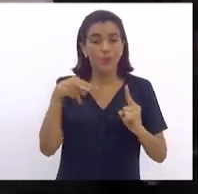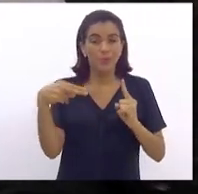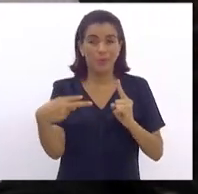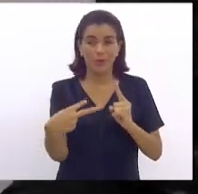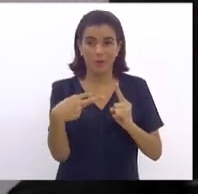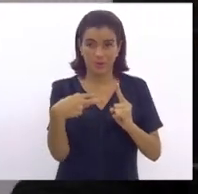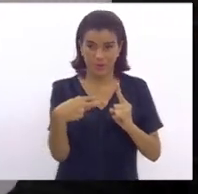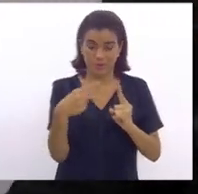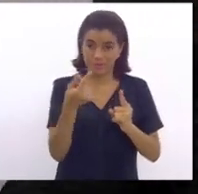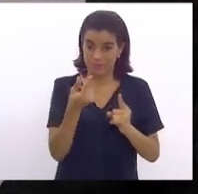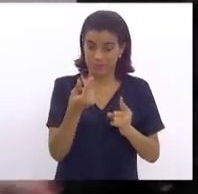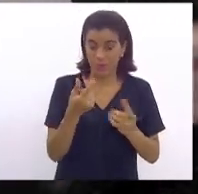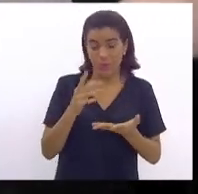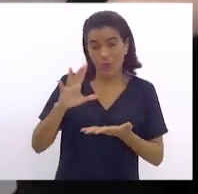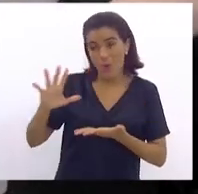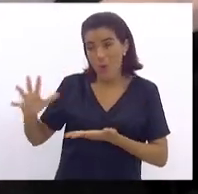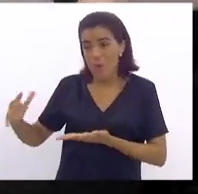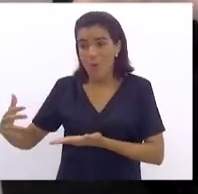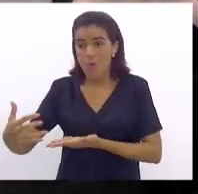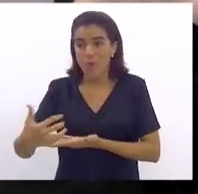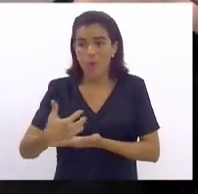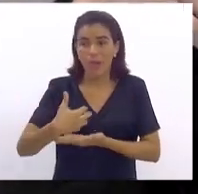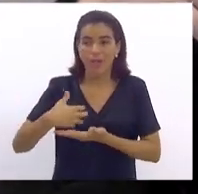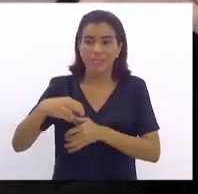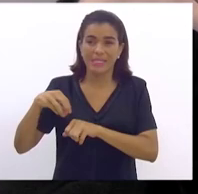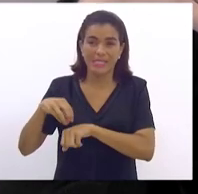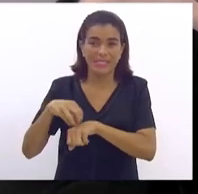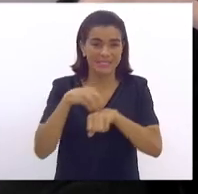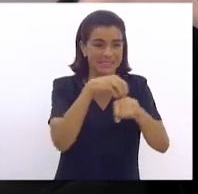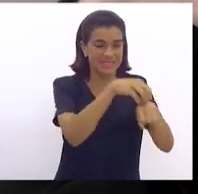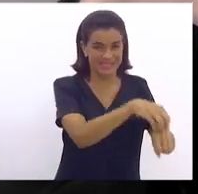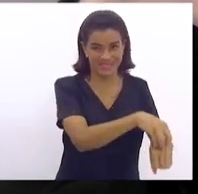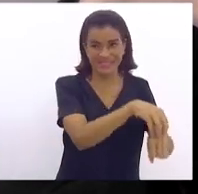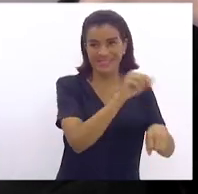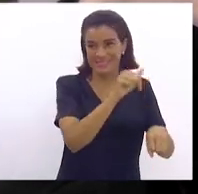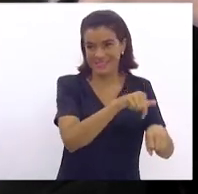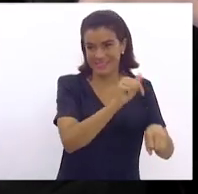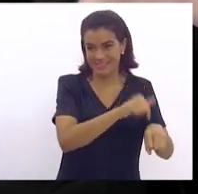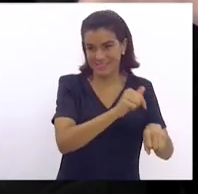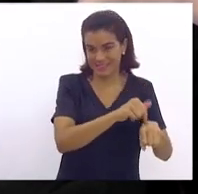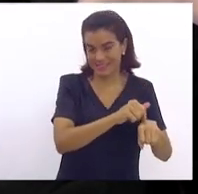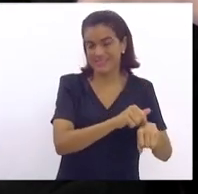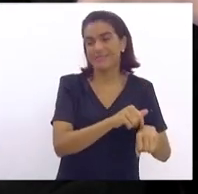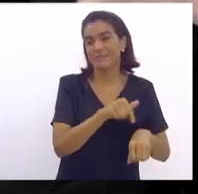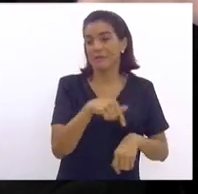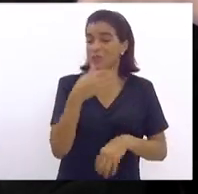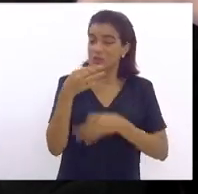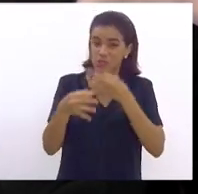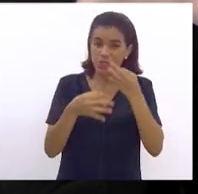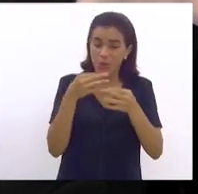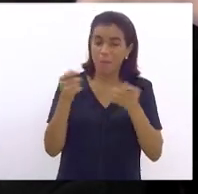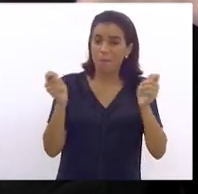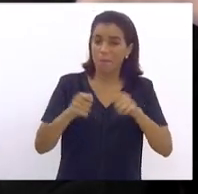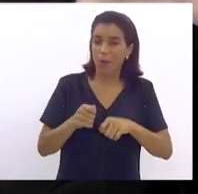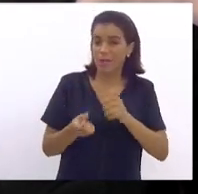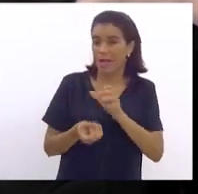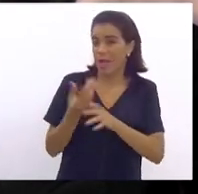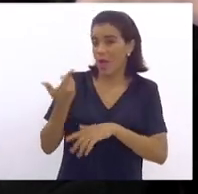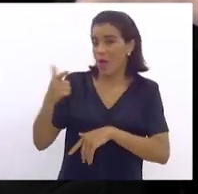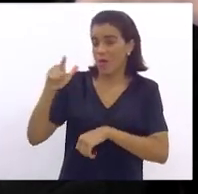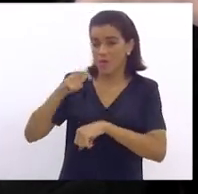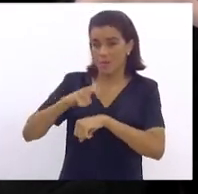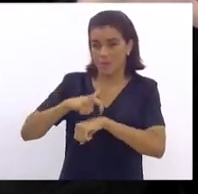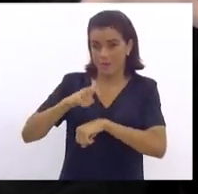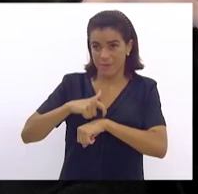da logística de quem é que vai fazer o transporte e a emenda que Vossa Excelência sugeriu que poderia ser feita em outro momento. que